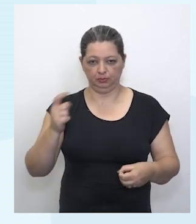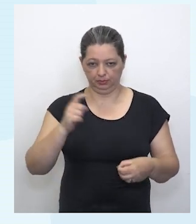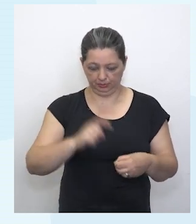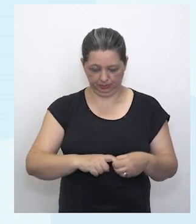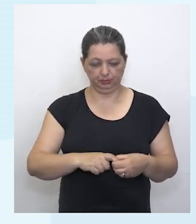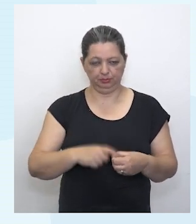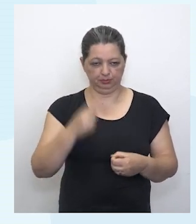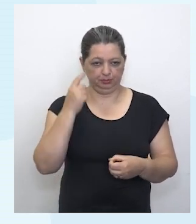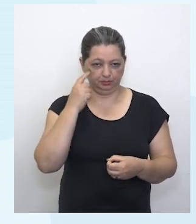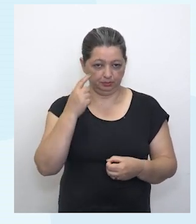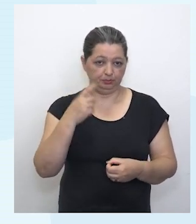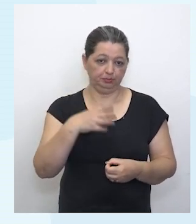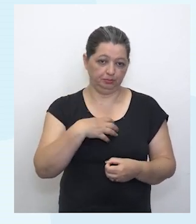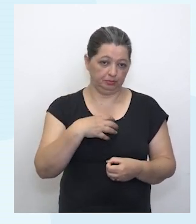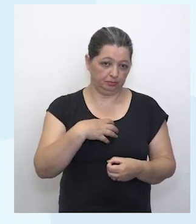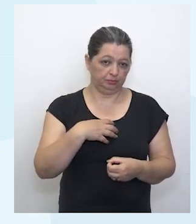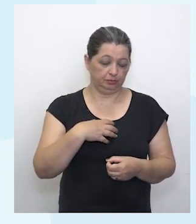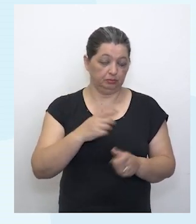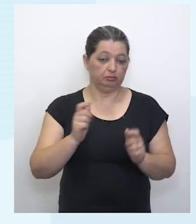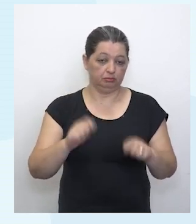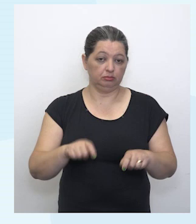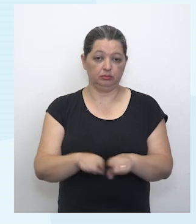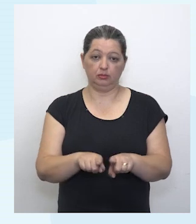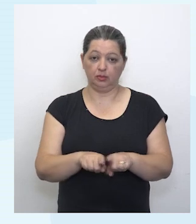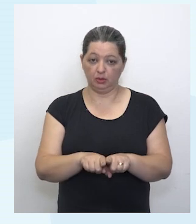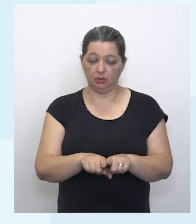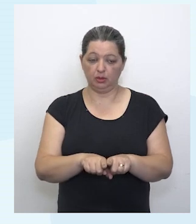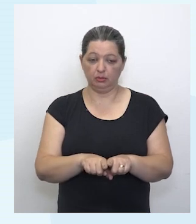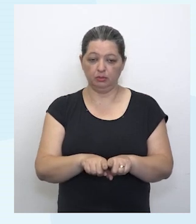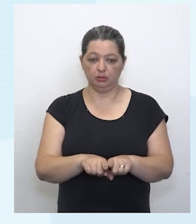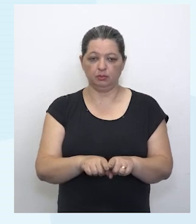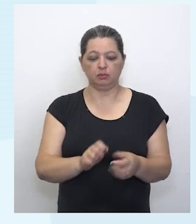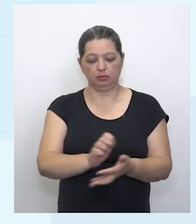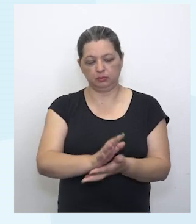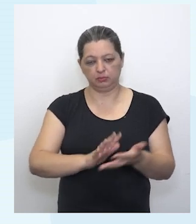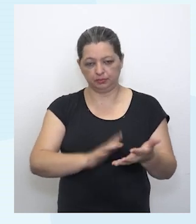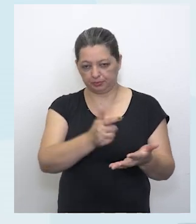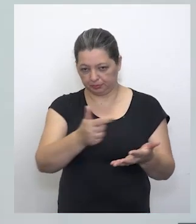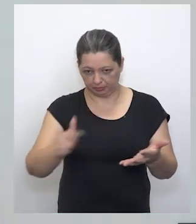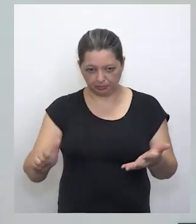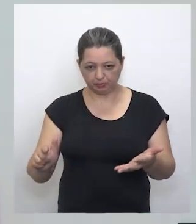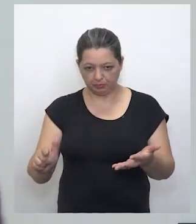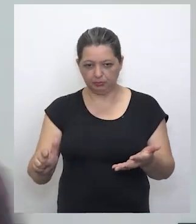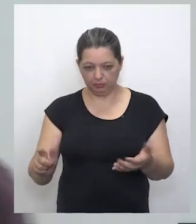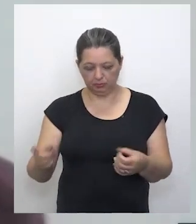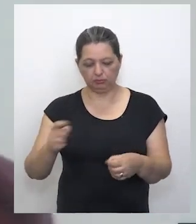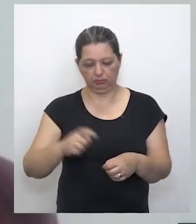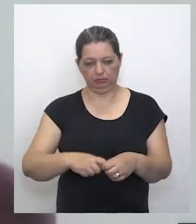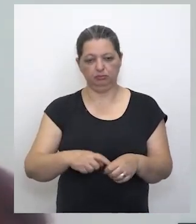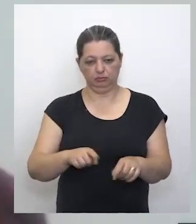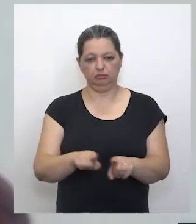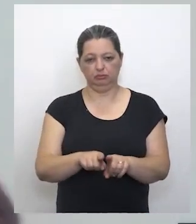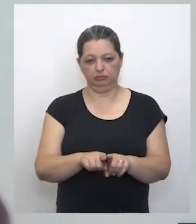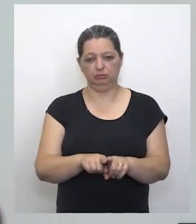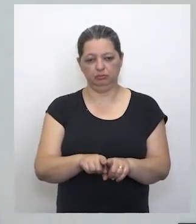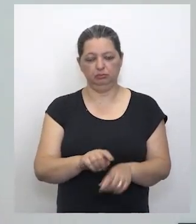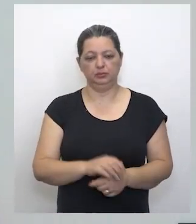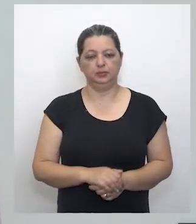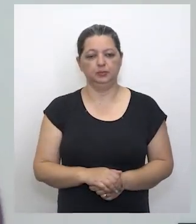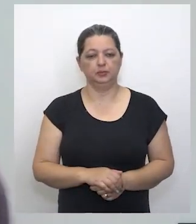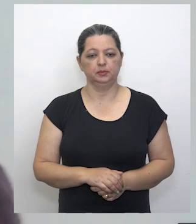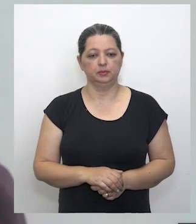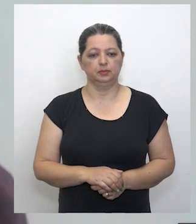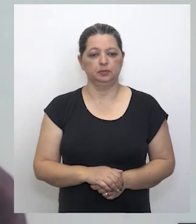também partir, né, realizar outras atividades, né, retomar algumas atividades. Então, nós podemos iniciar